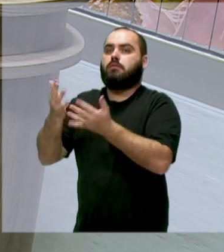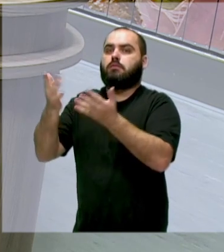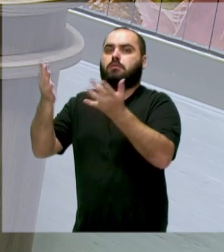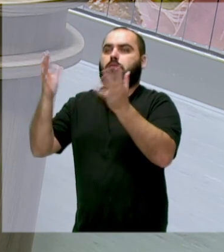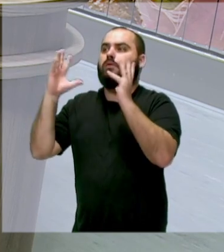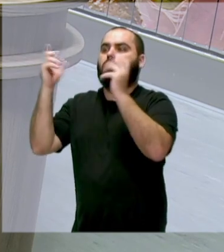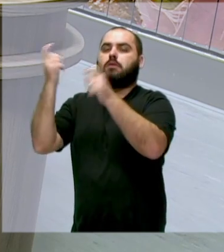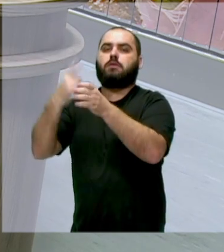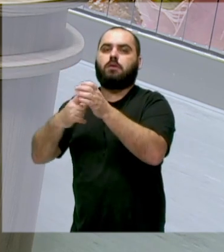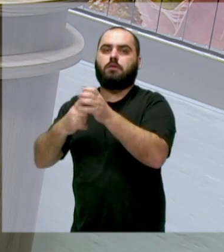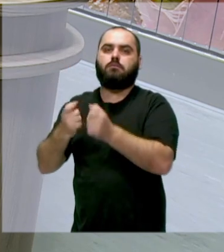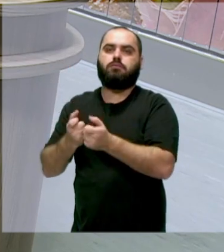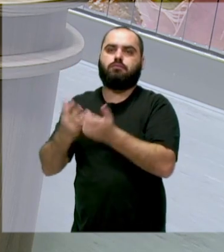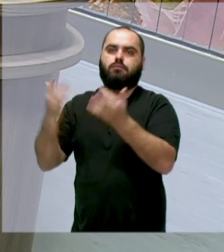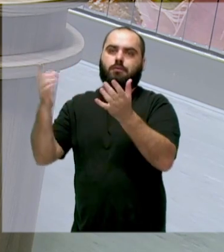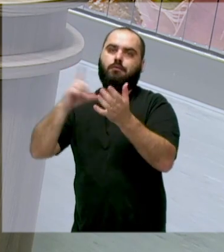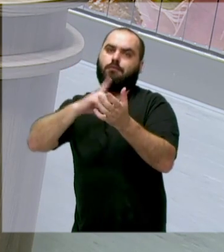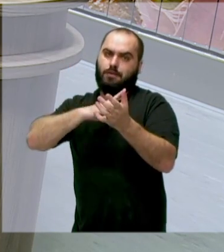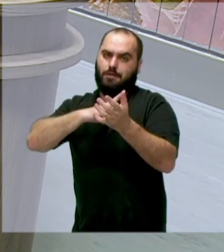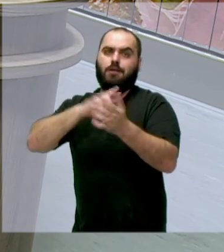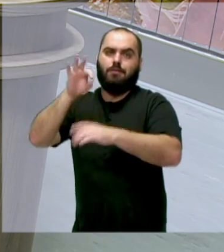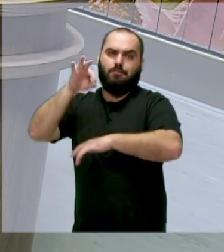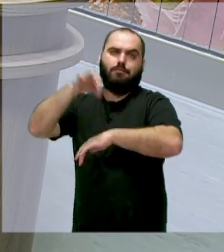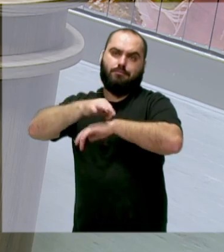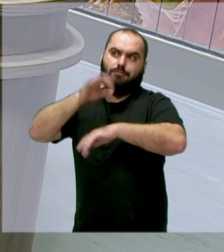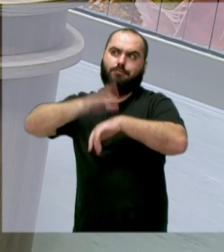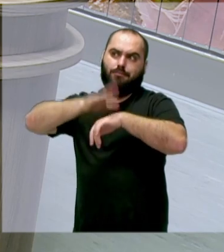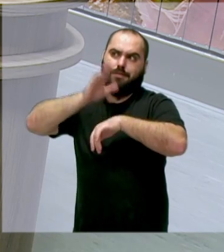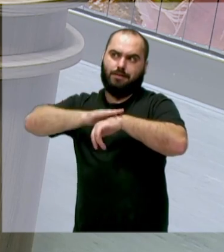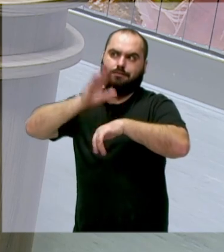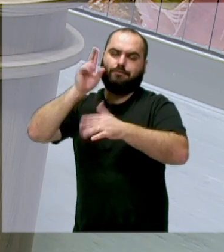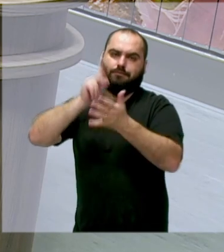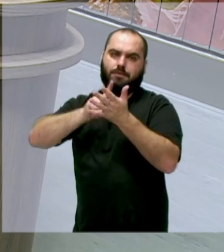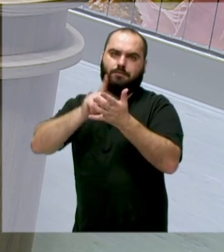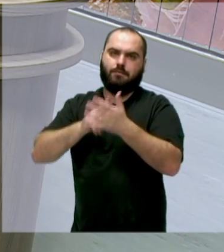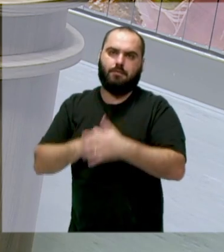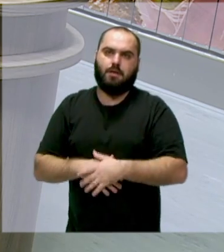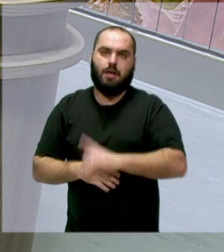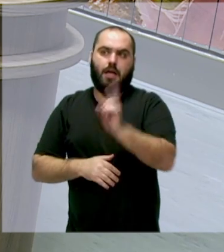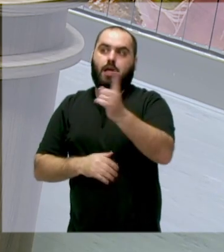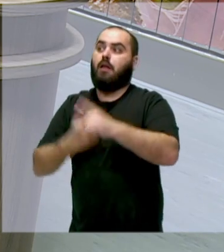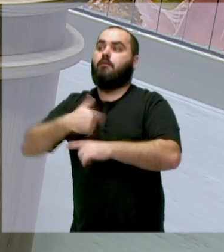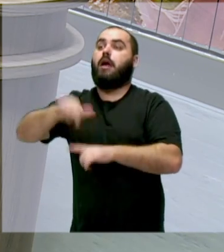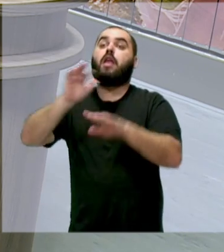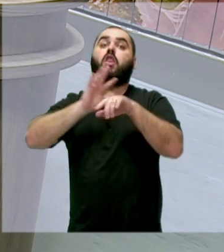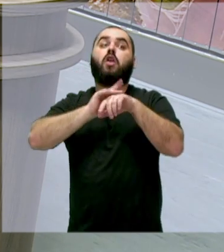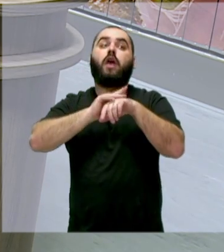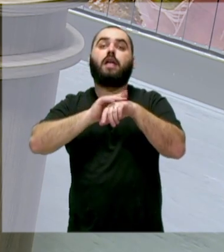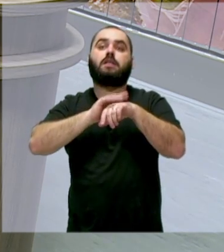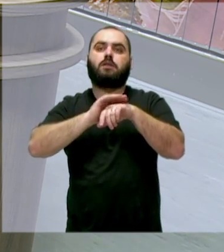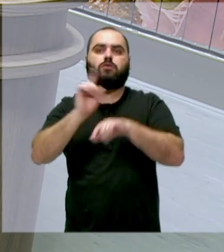toda a cidade, então vai ter uma proliferação de mosquitos. Claro que esses mosquitos não vão transmitir a doença.